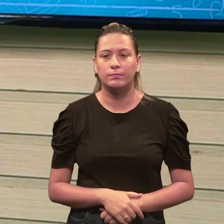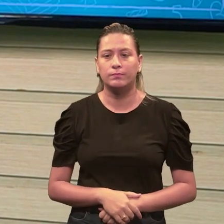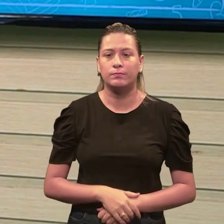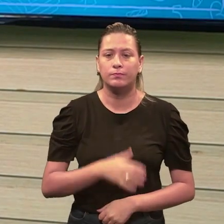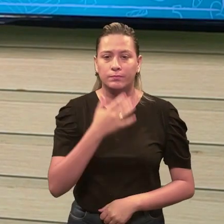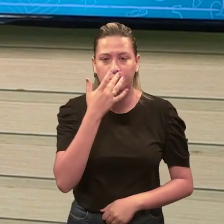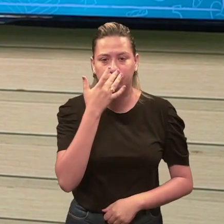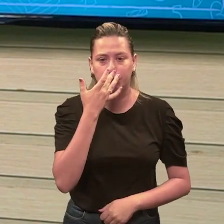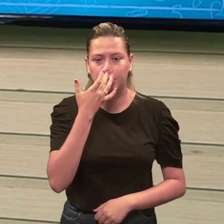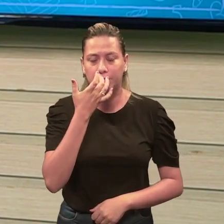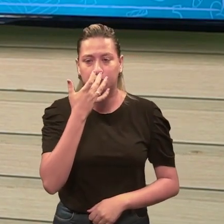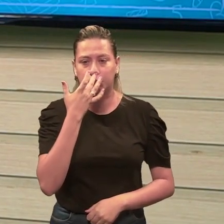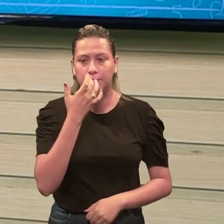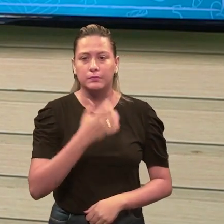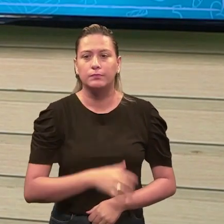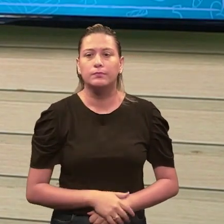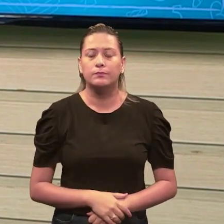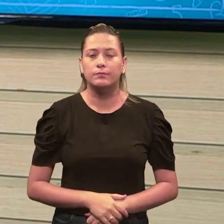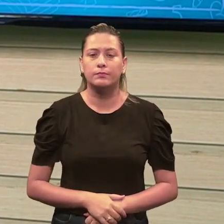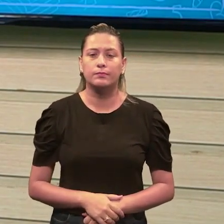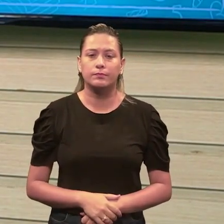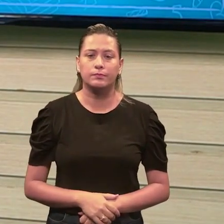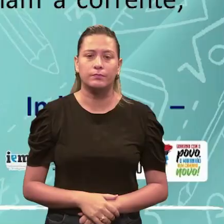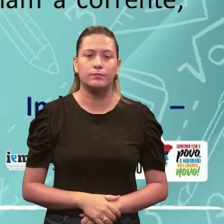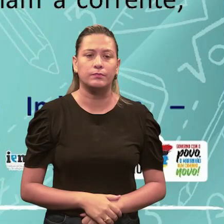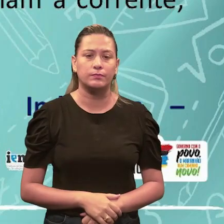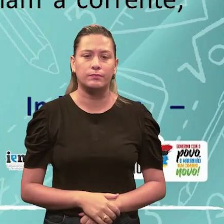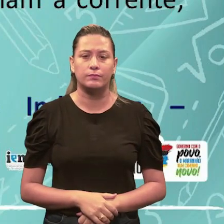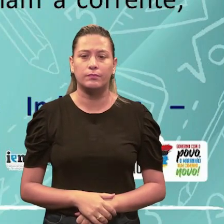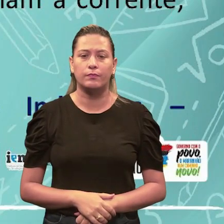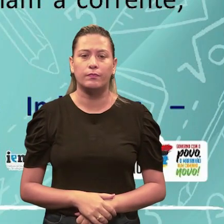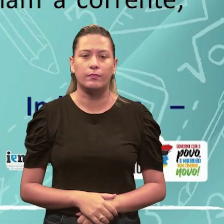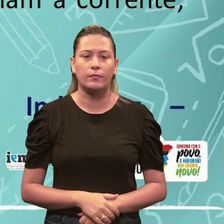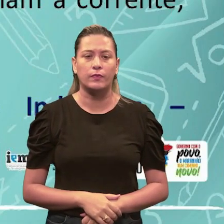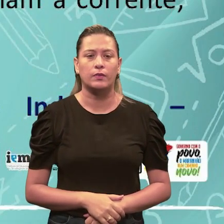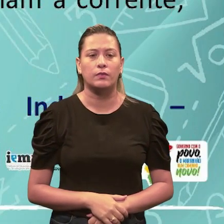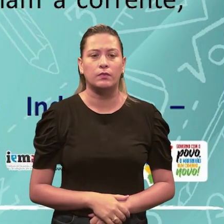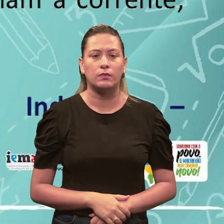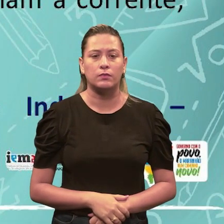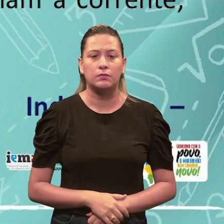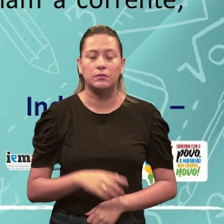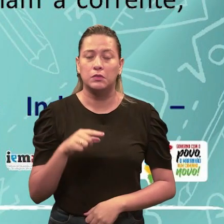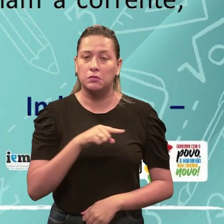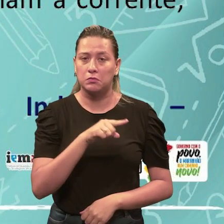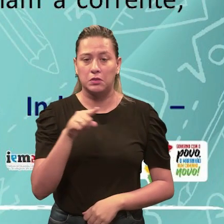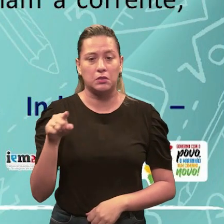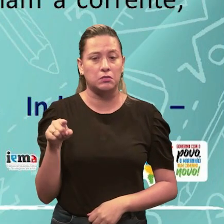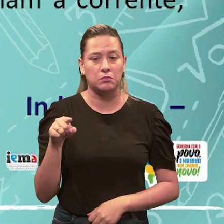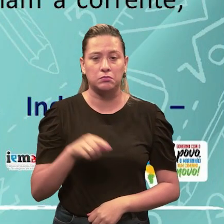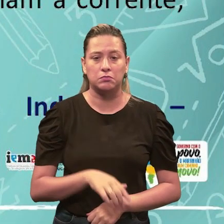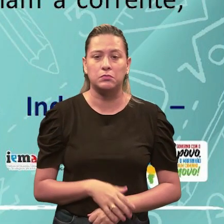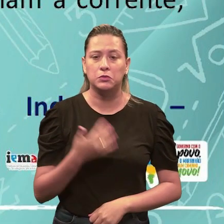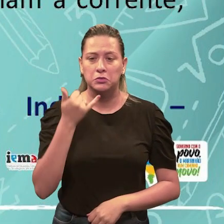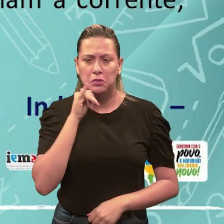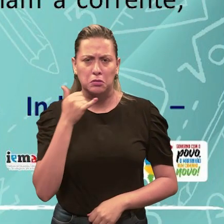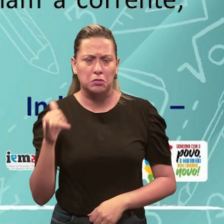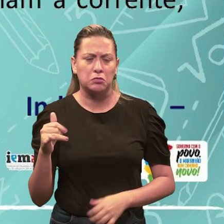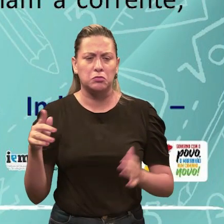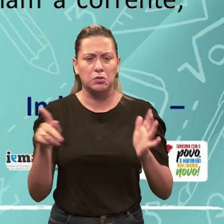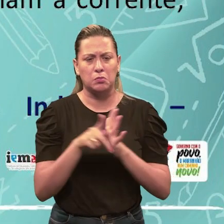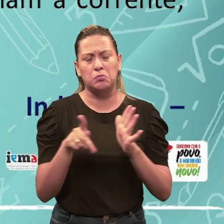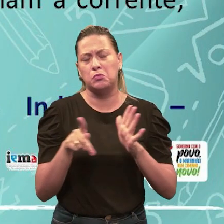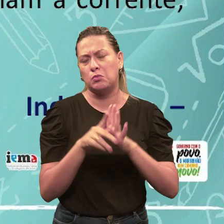tá? Nem da tensão, nem da corrente, de nada. Ou seja, eles não geram energia para o